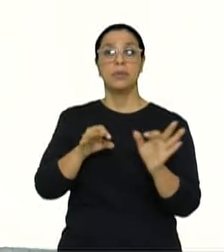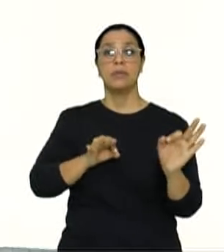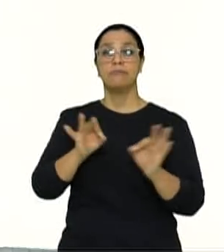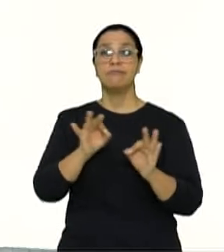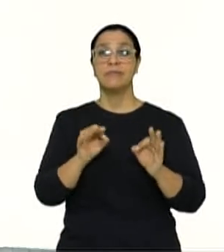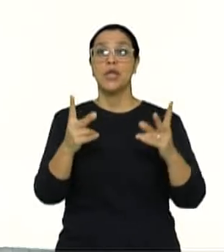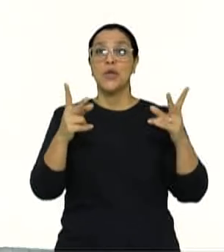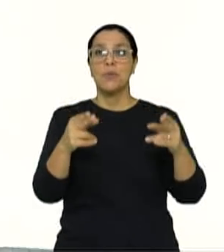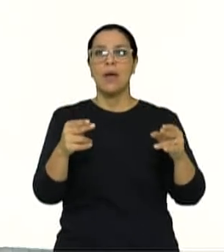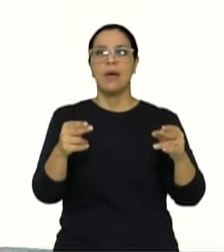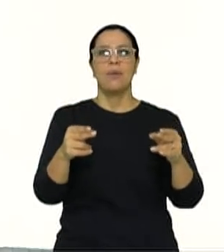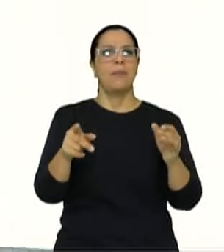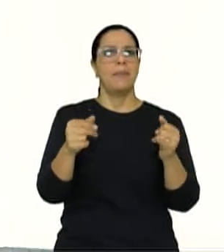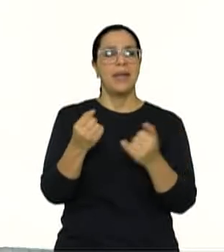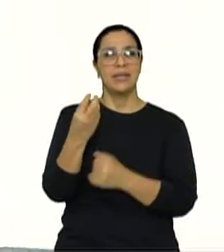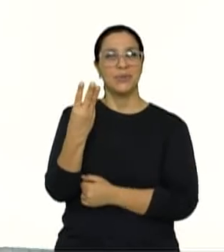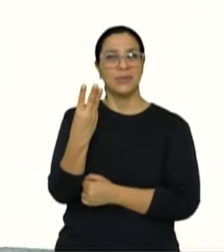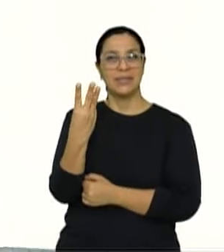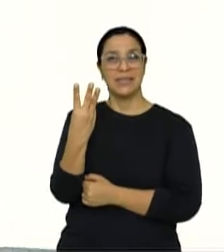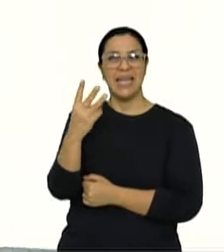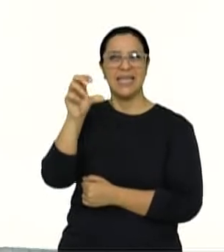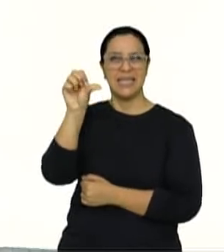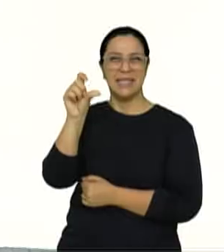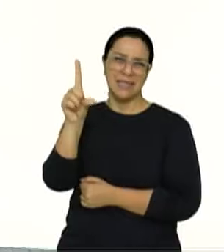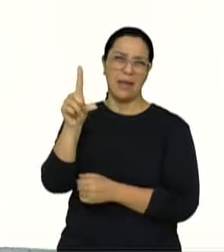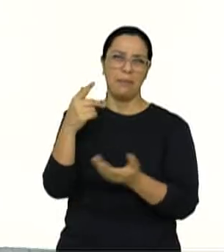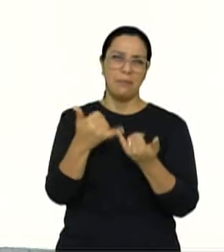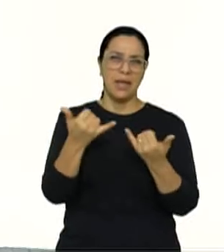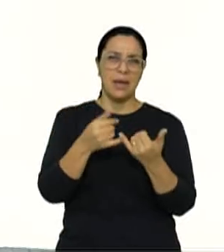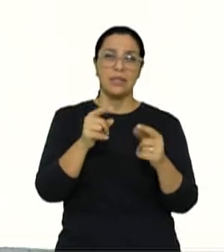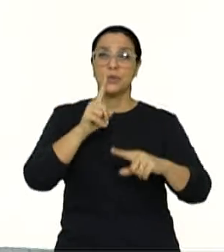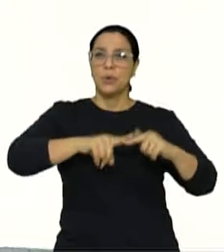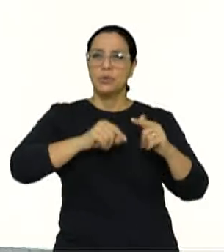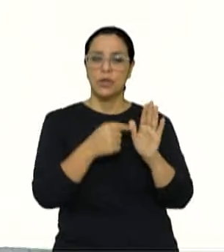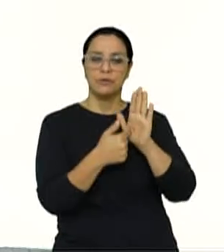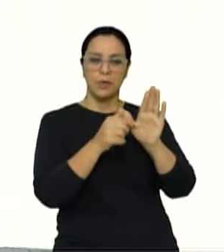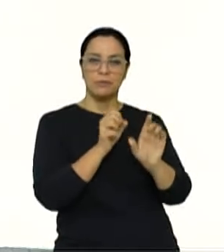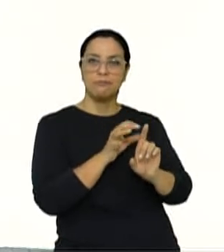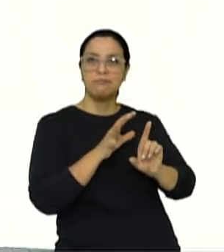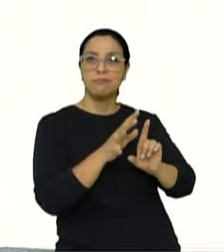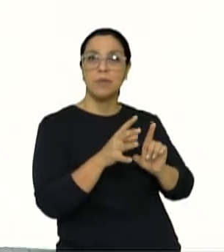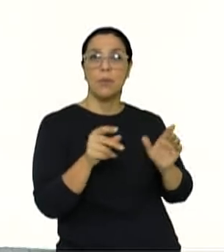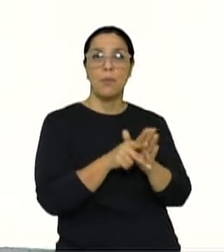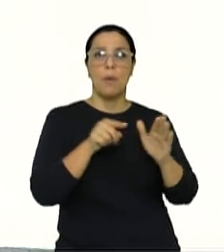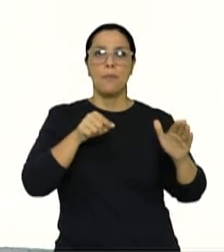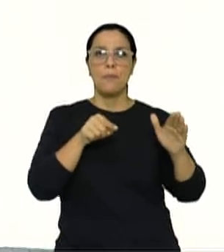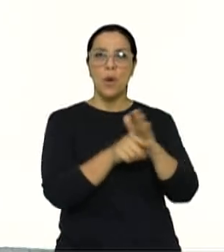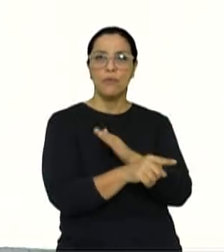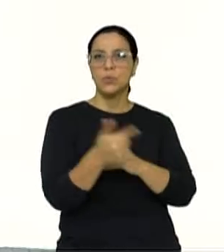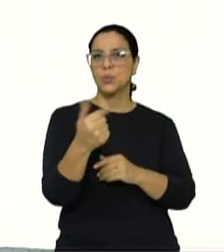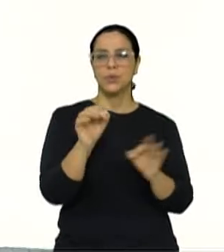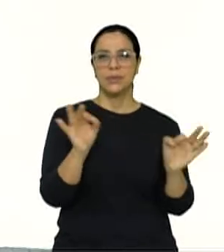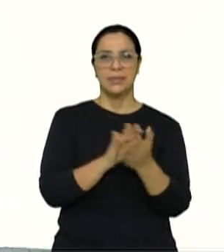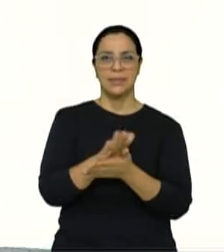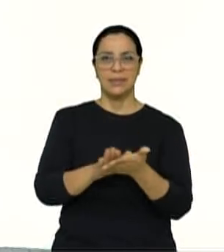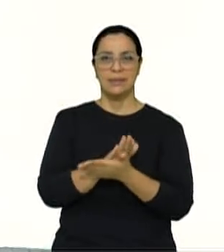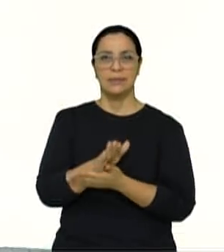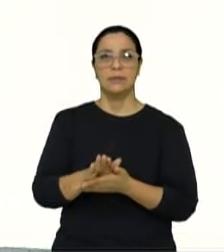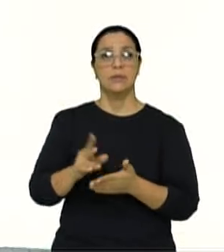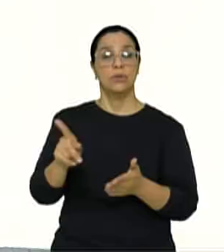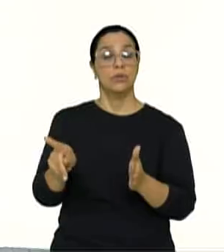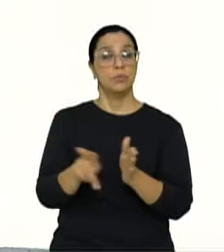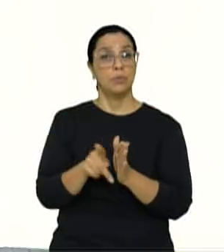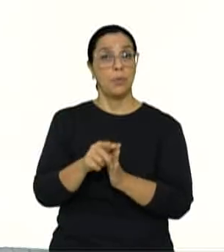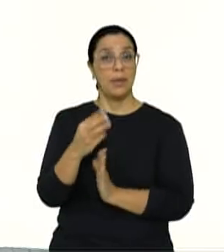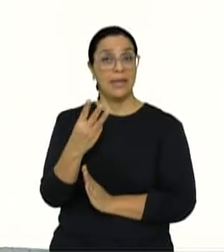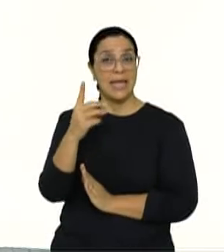mesmas dimensões iguais, ou dimensões iguais à do objeto, mas não possui profundidade alguma. Aí a gente trata